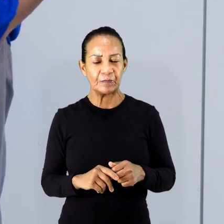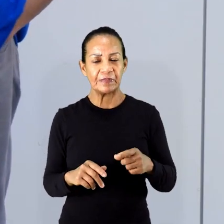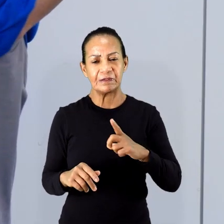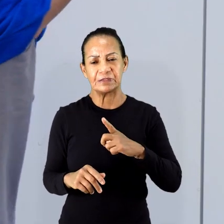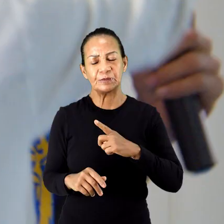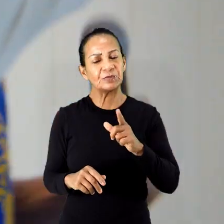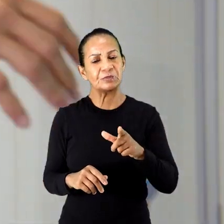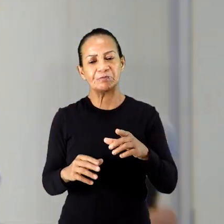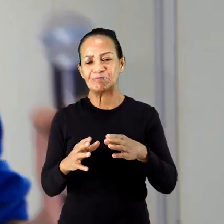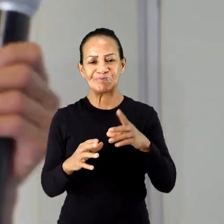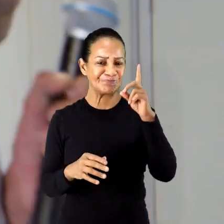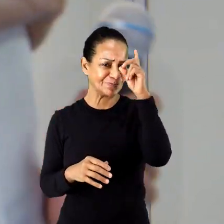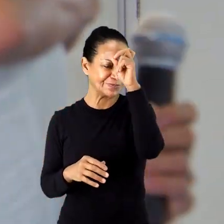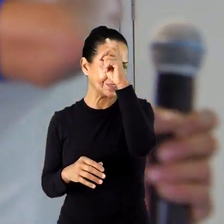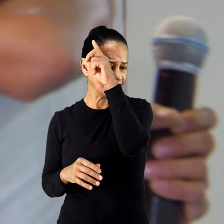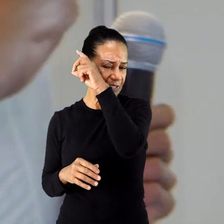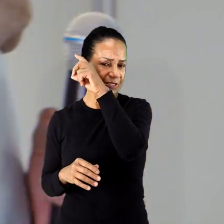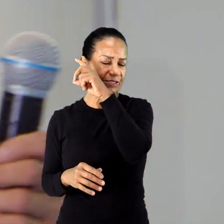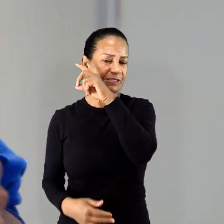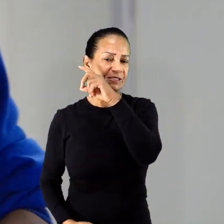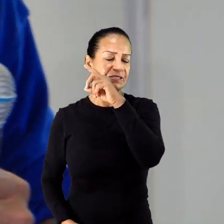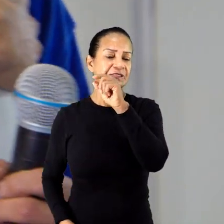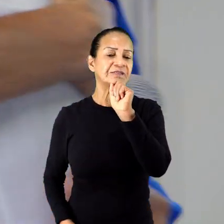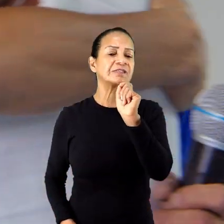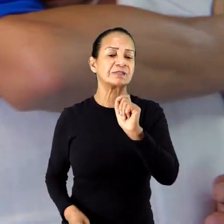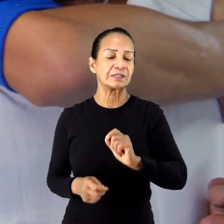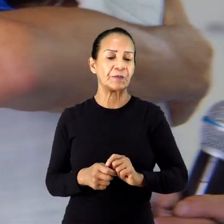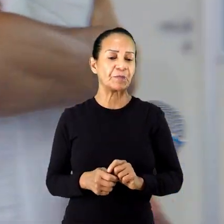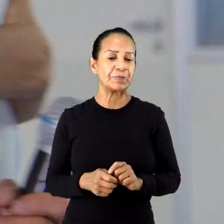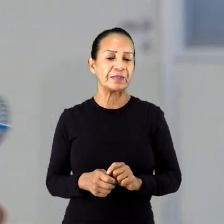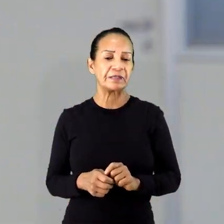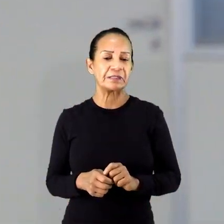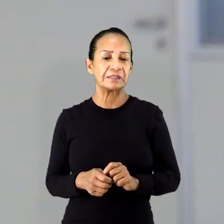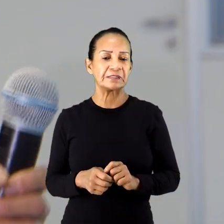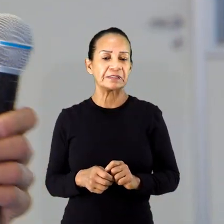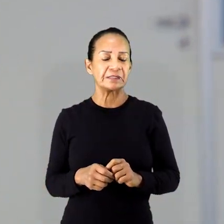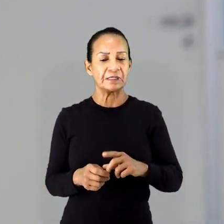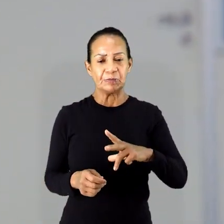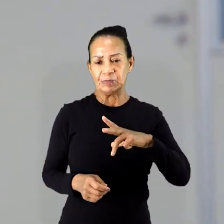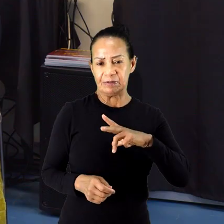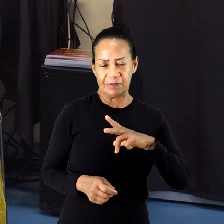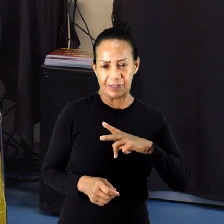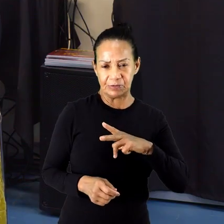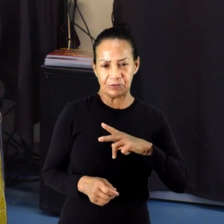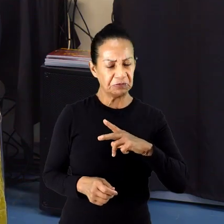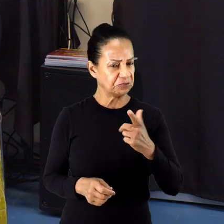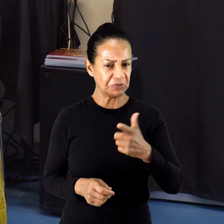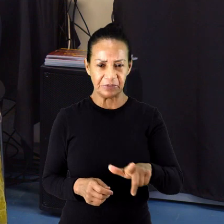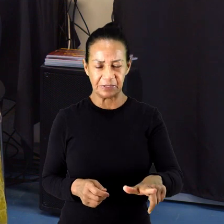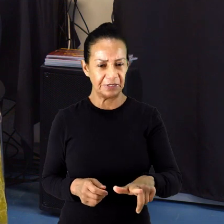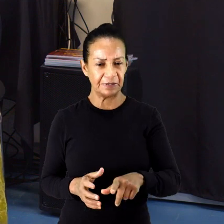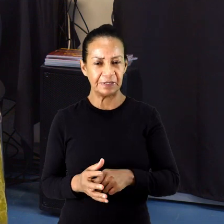bem preenchida. Nós tínhamos uma grande dificuldade de estar em órgãos culturais privados,